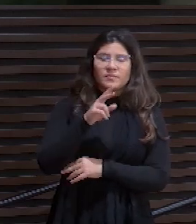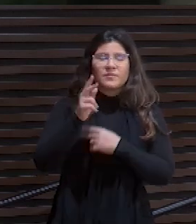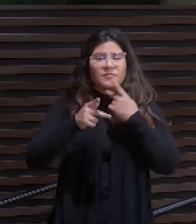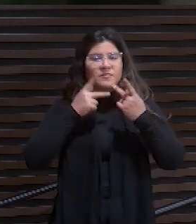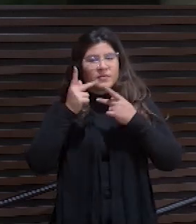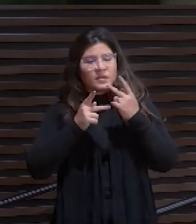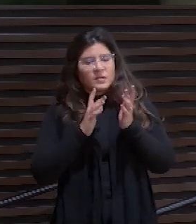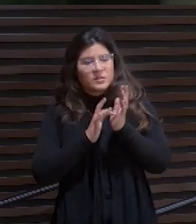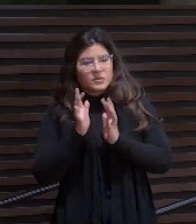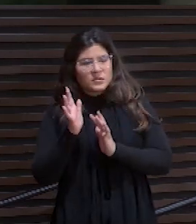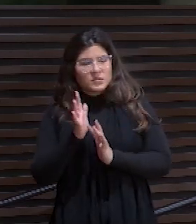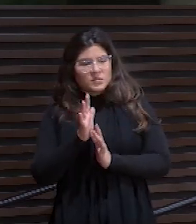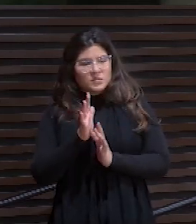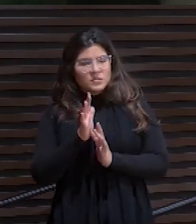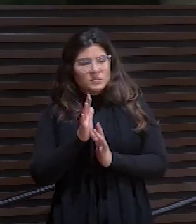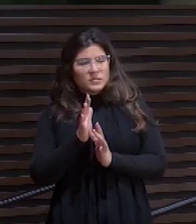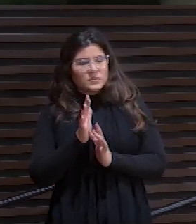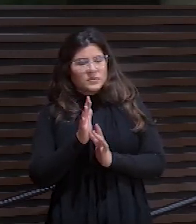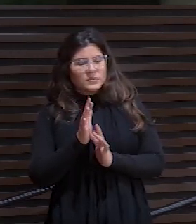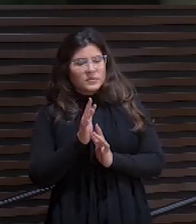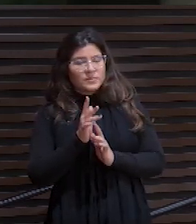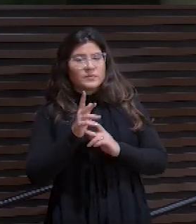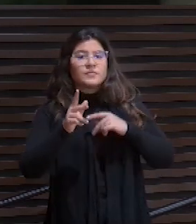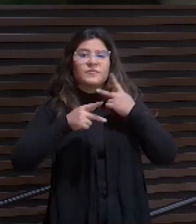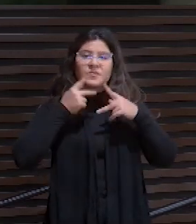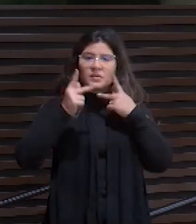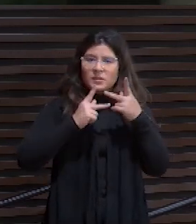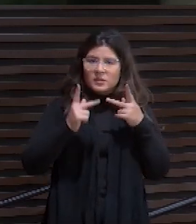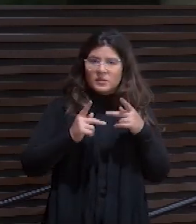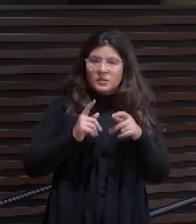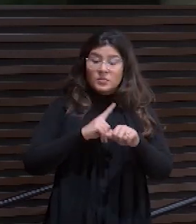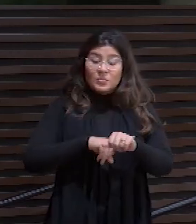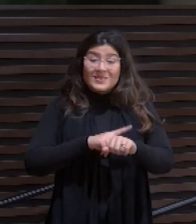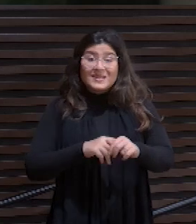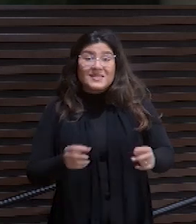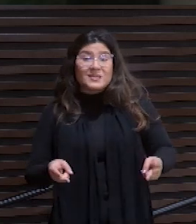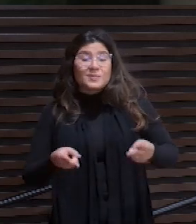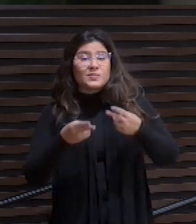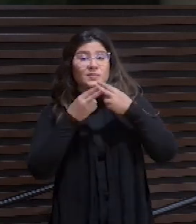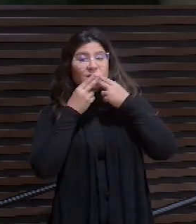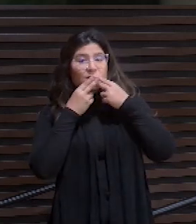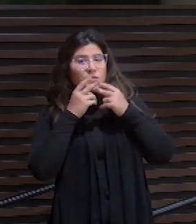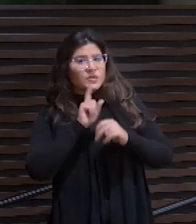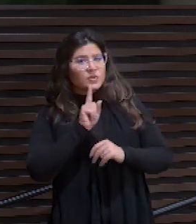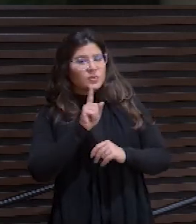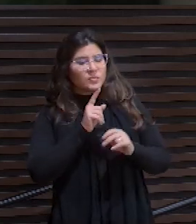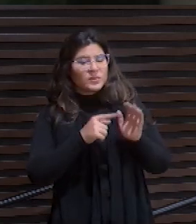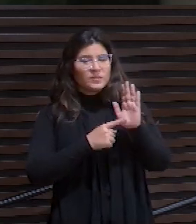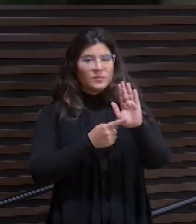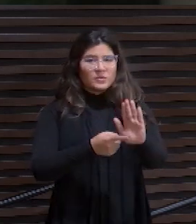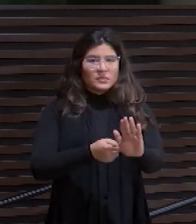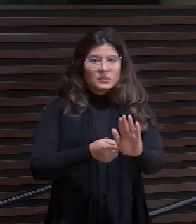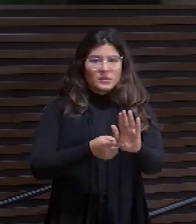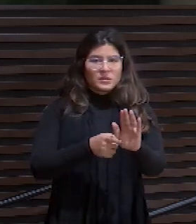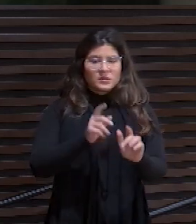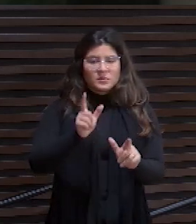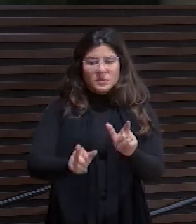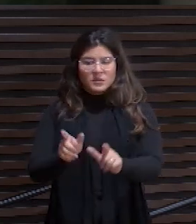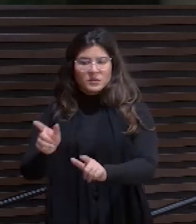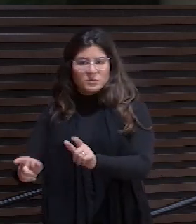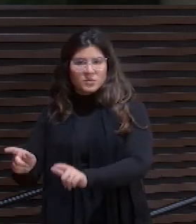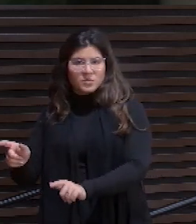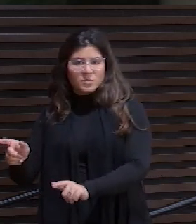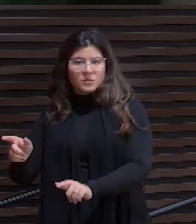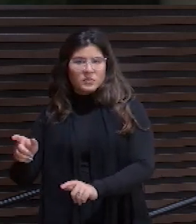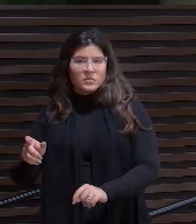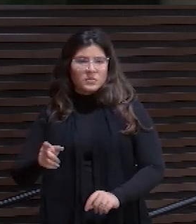lá no Evangelho de Mateus, quando ele fala sobre o jejum, ele fala: quando jejuardes, Não é para mostrar para os outros como vocês estão contristados.